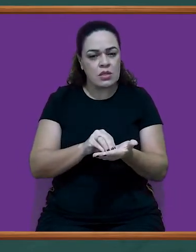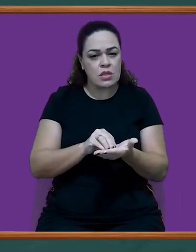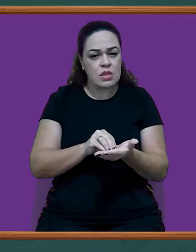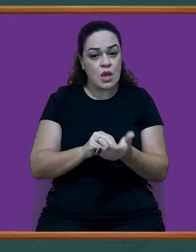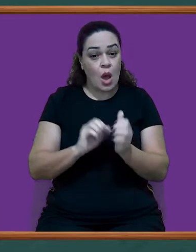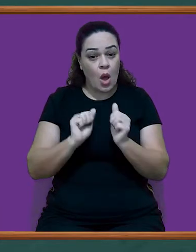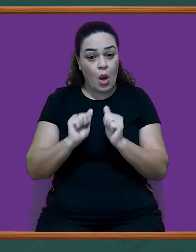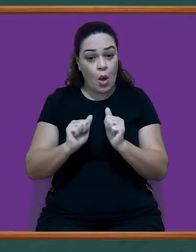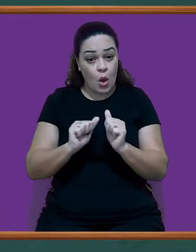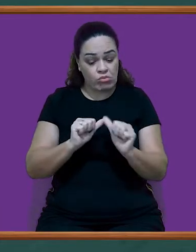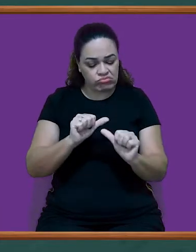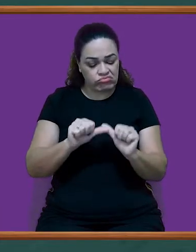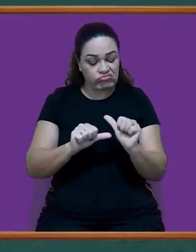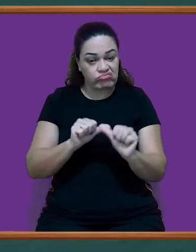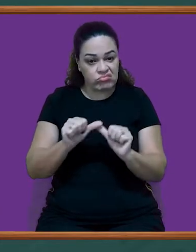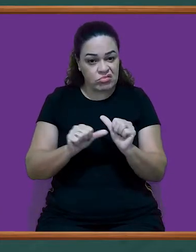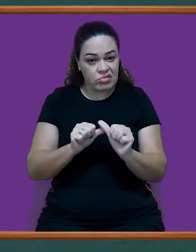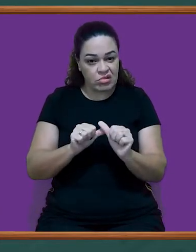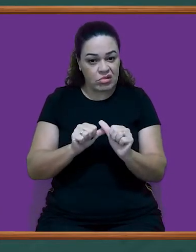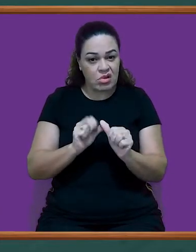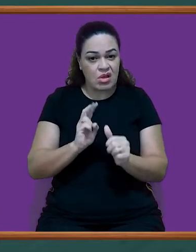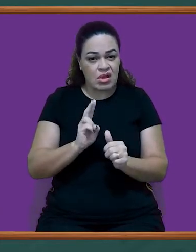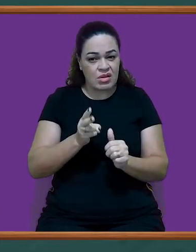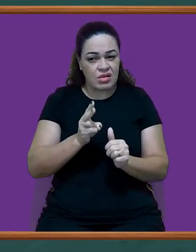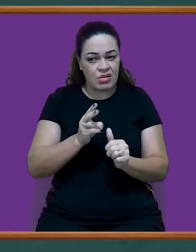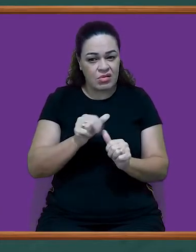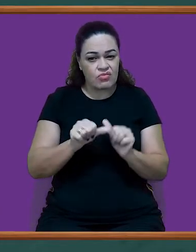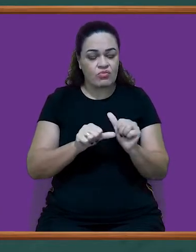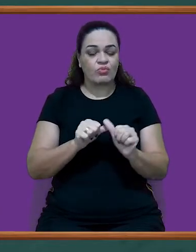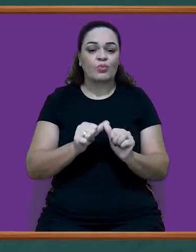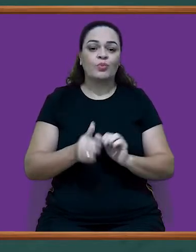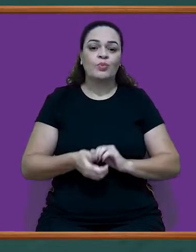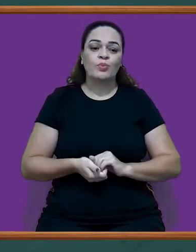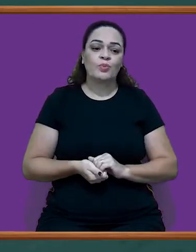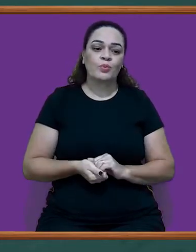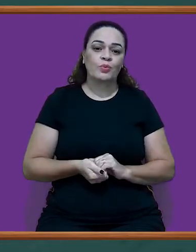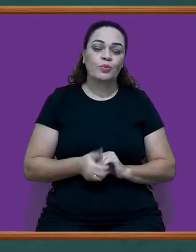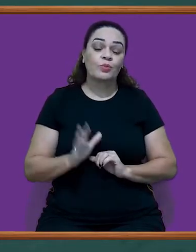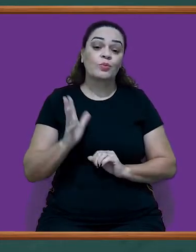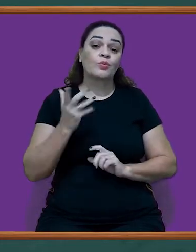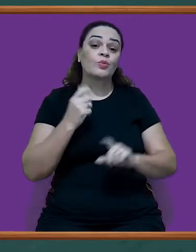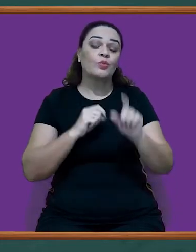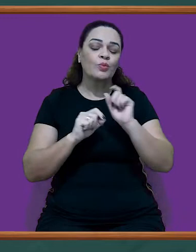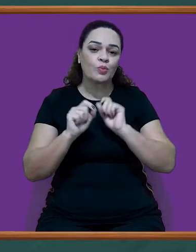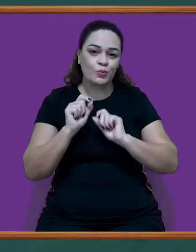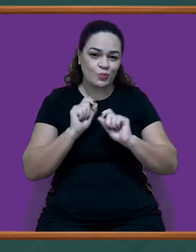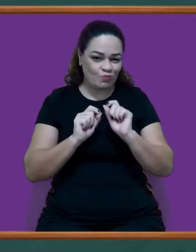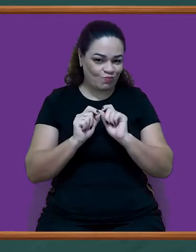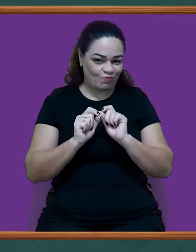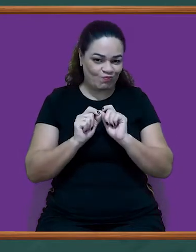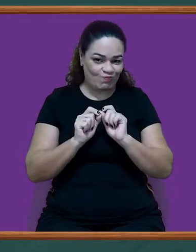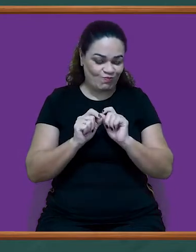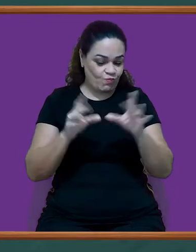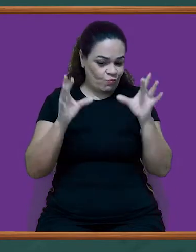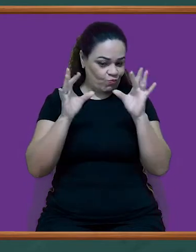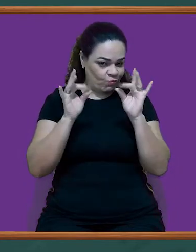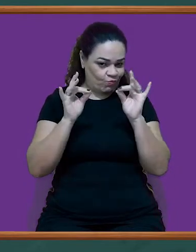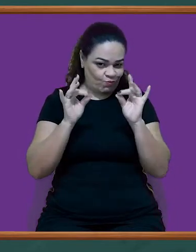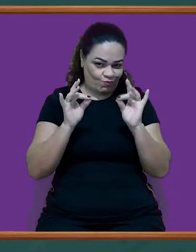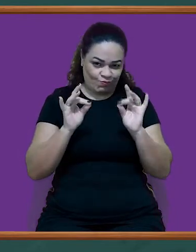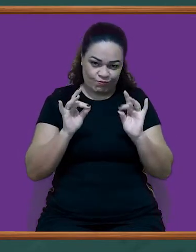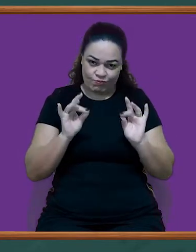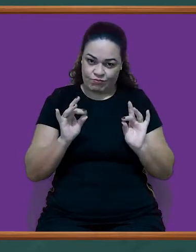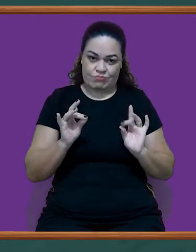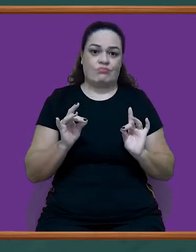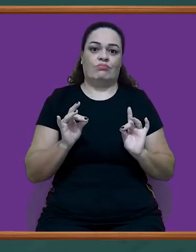daqueles usuários que ela já fazem normalmente e ele só acontecem em situações específicas e